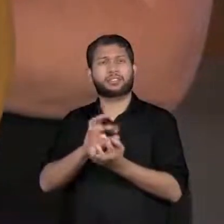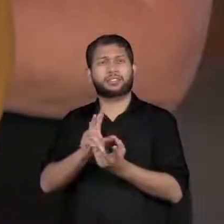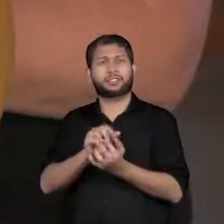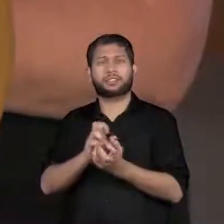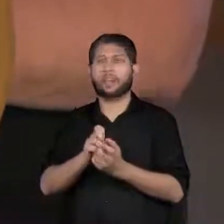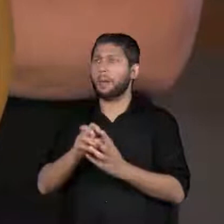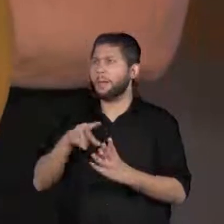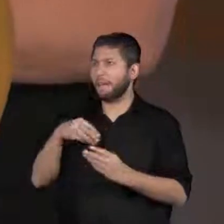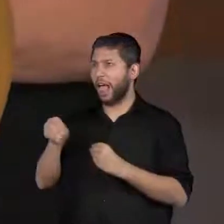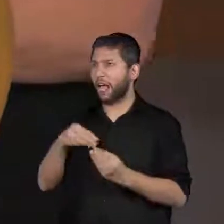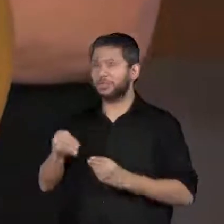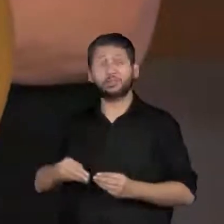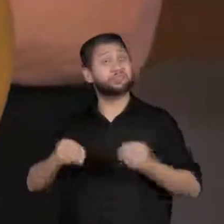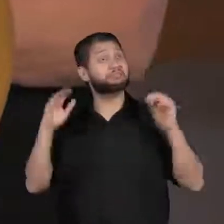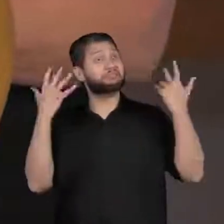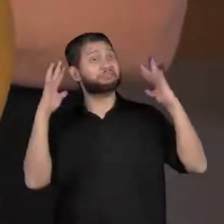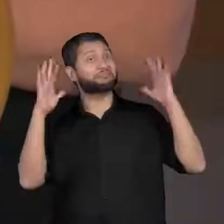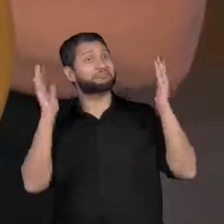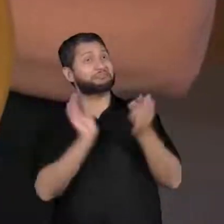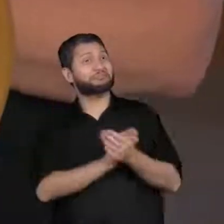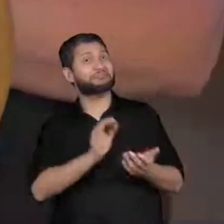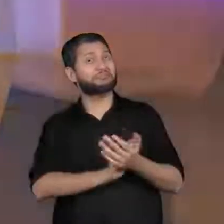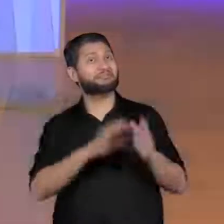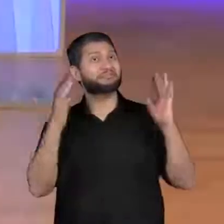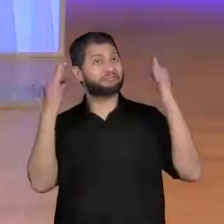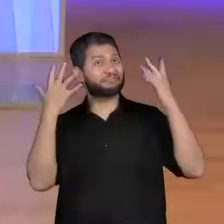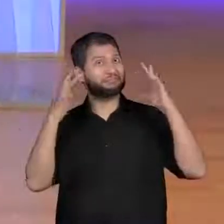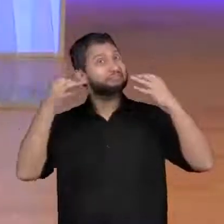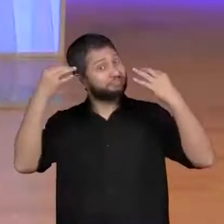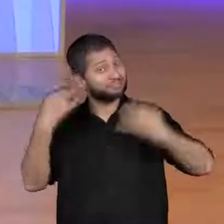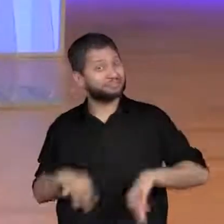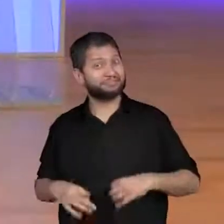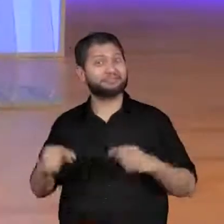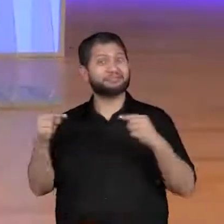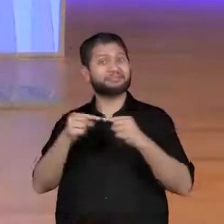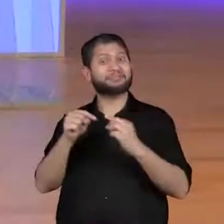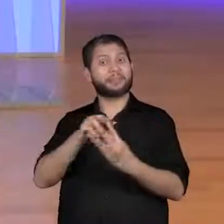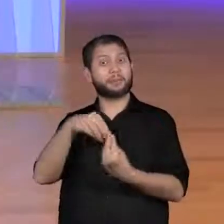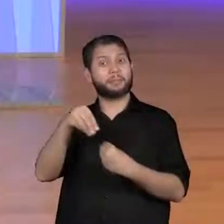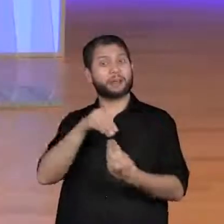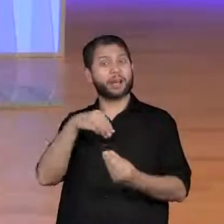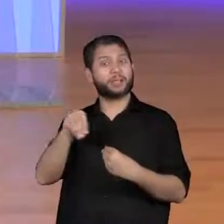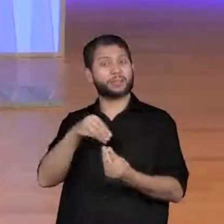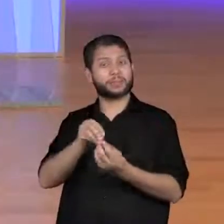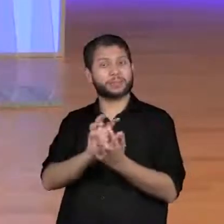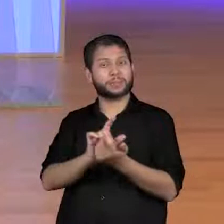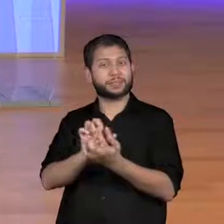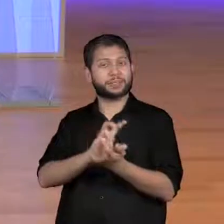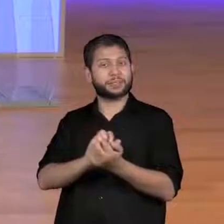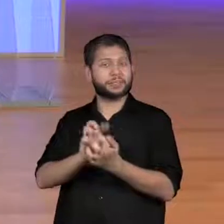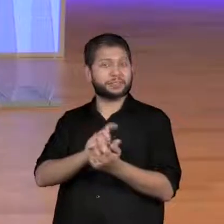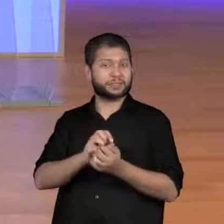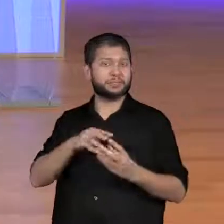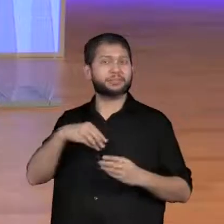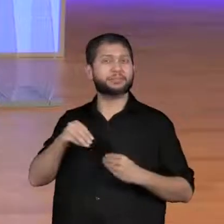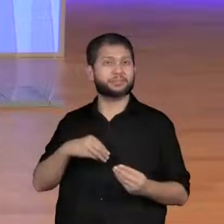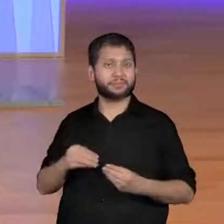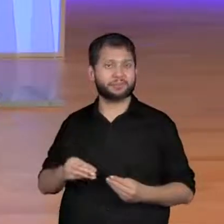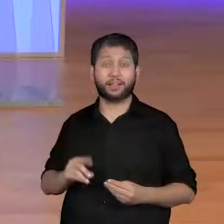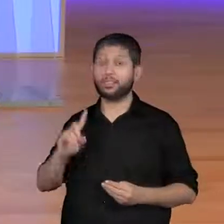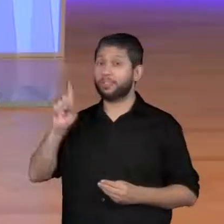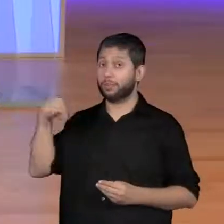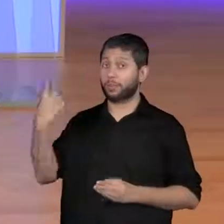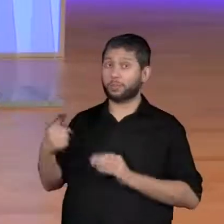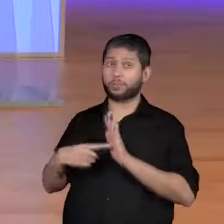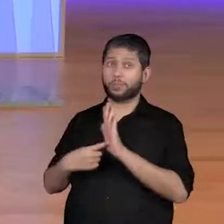Um plástico? Ah, muito bem, Pro! Um plástico. Eu vou mostrar para você no